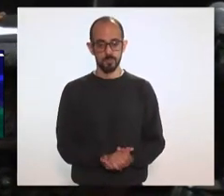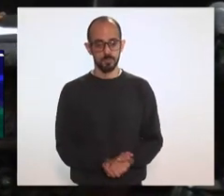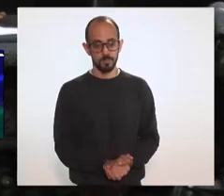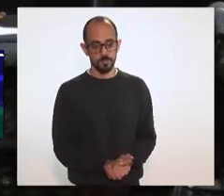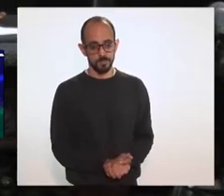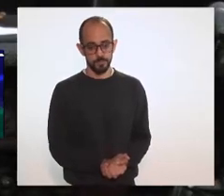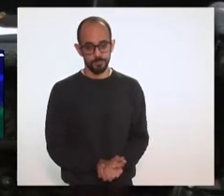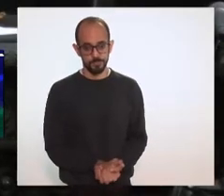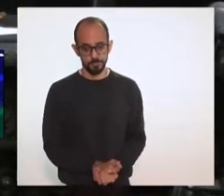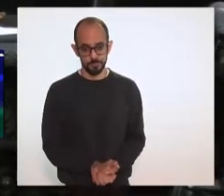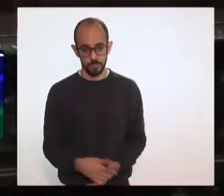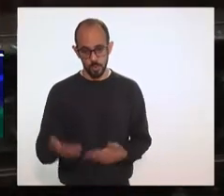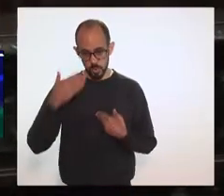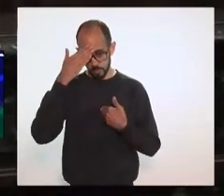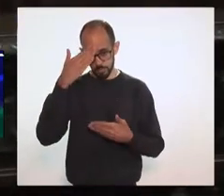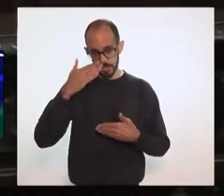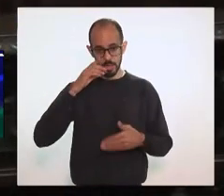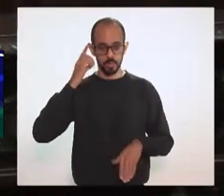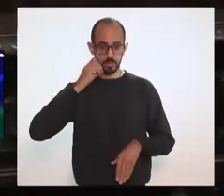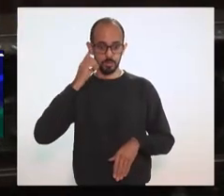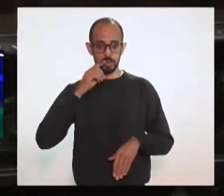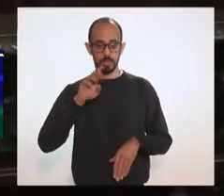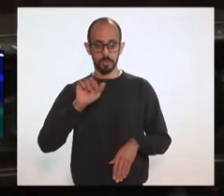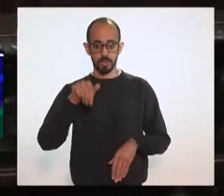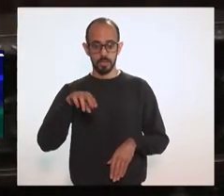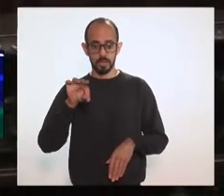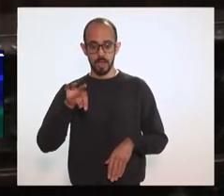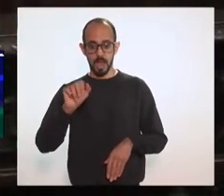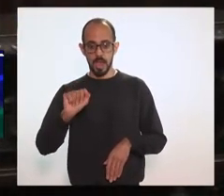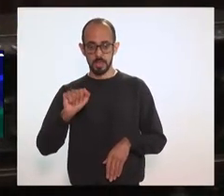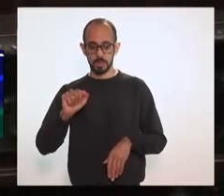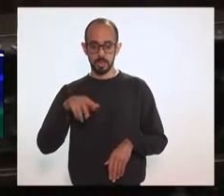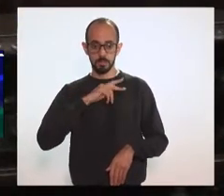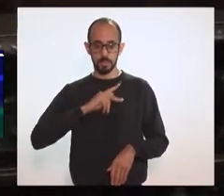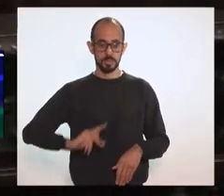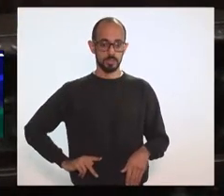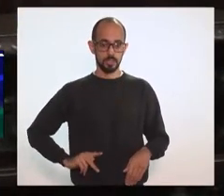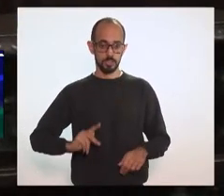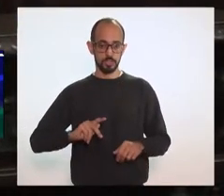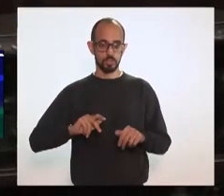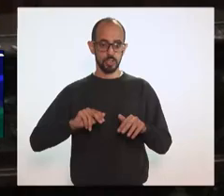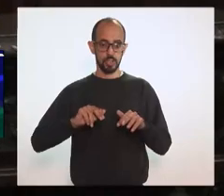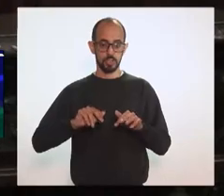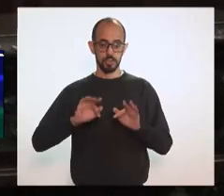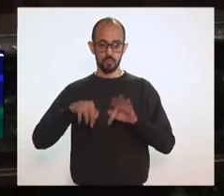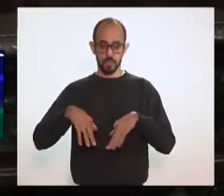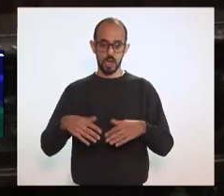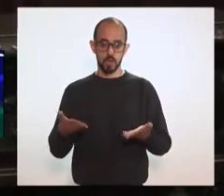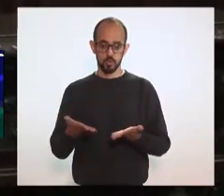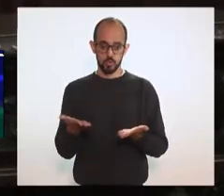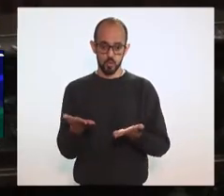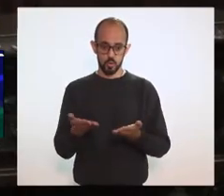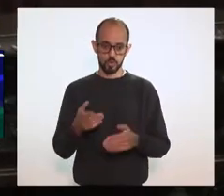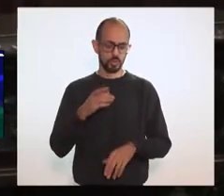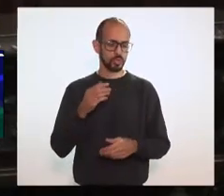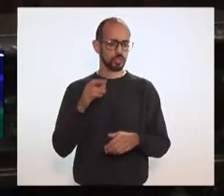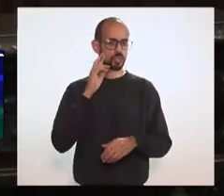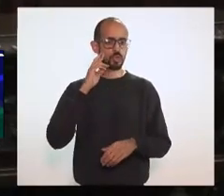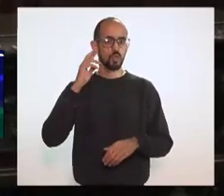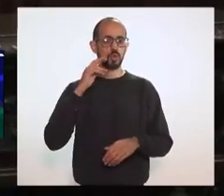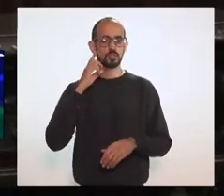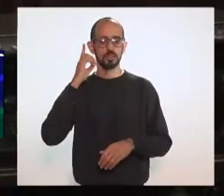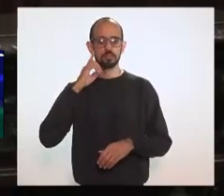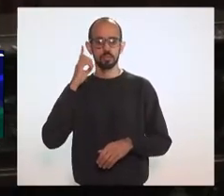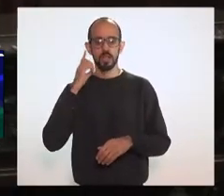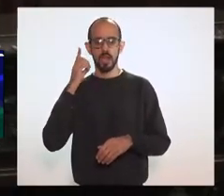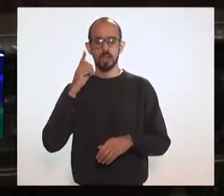Obrigado, deputada Renata Souza, que preside esse expediente final. Senhoras deputadas, senhores deputados, deputado Rodrigo Amorim,